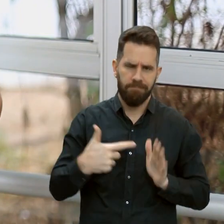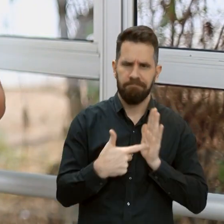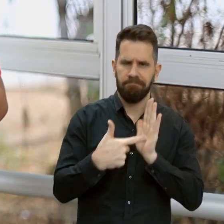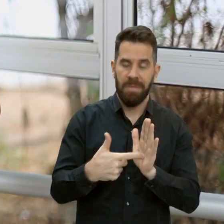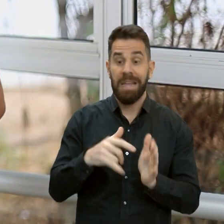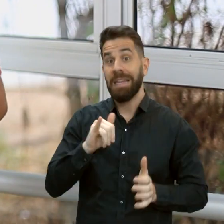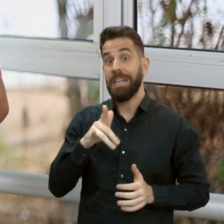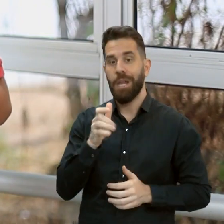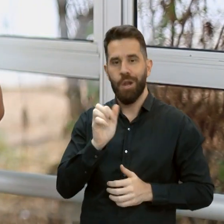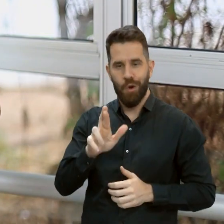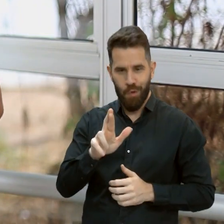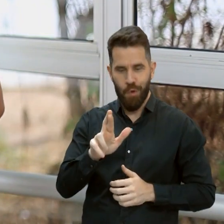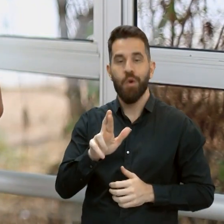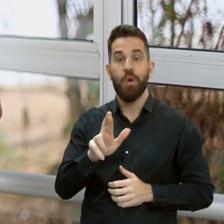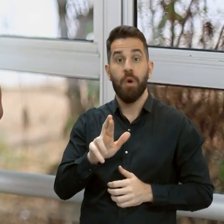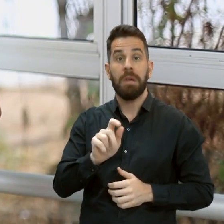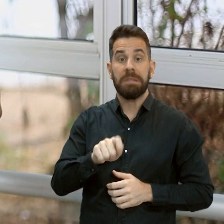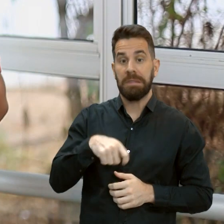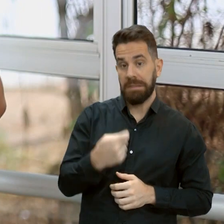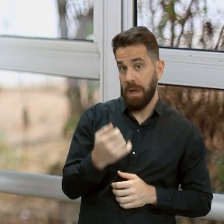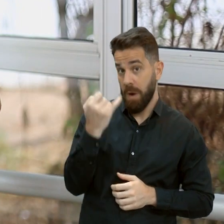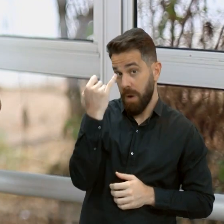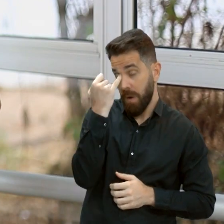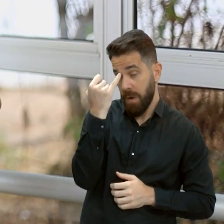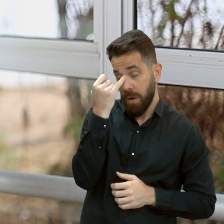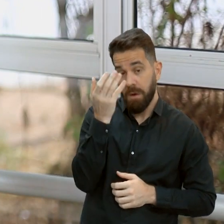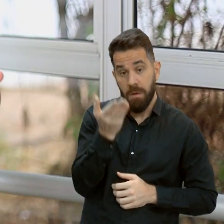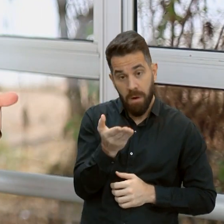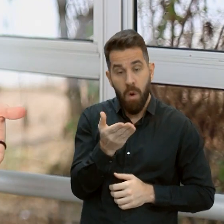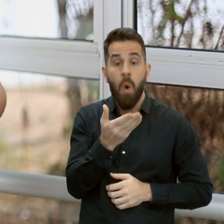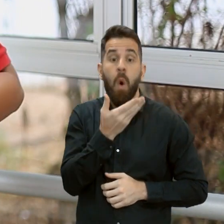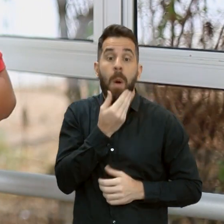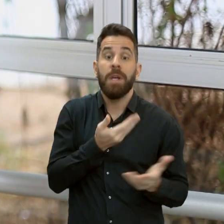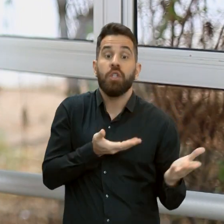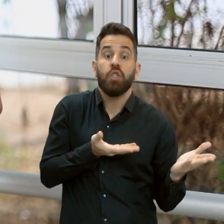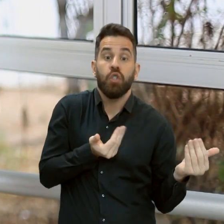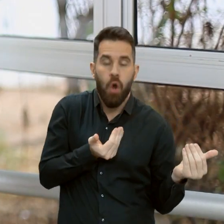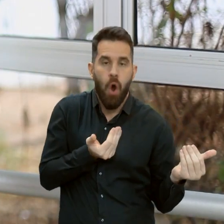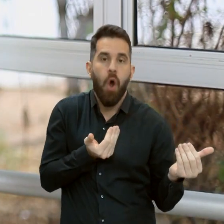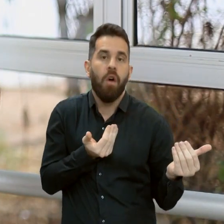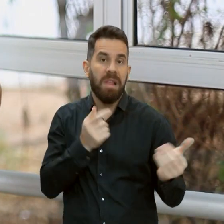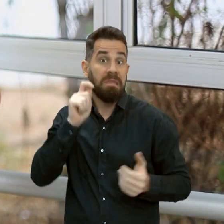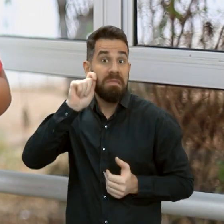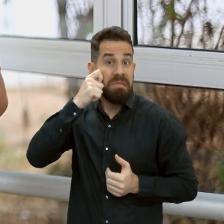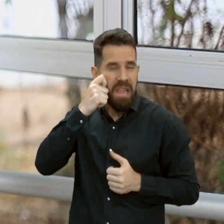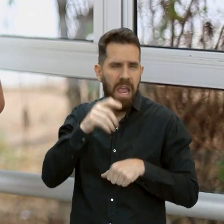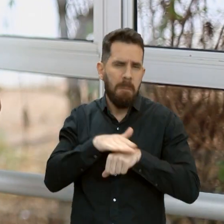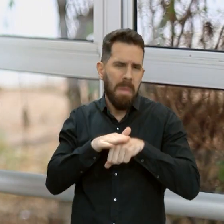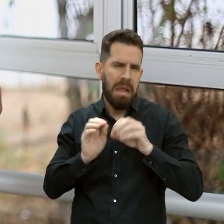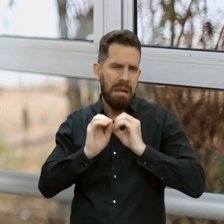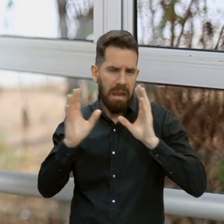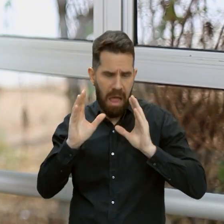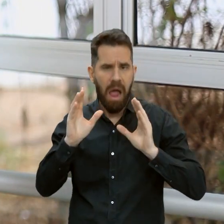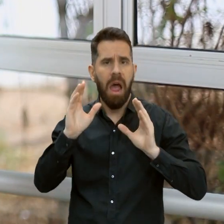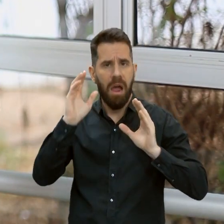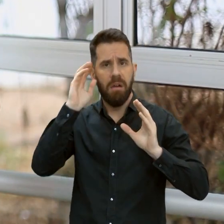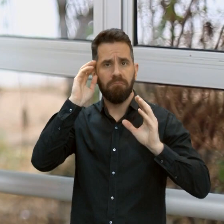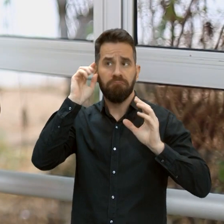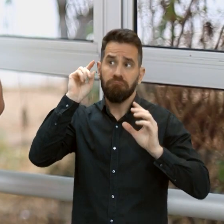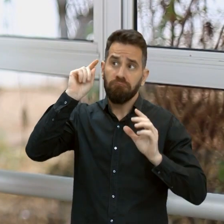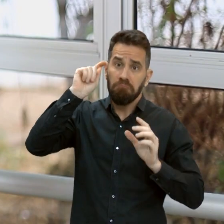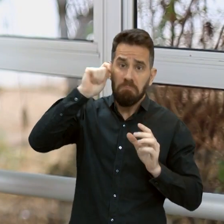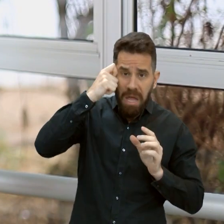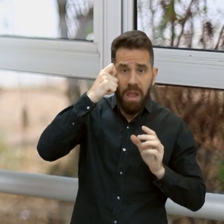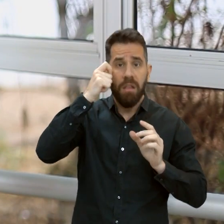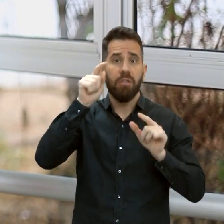Igor Rodrigues, um homem jovem, negro de pele clara, com cabelos escuros e curtos. E estou em um corredor de um prédio